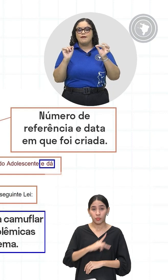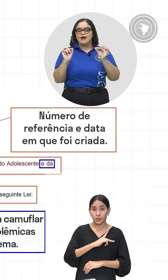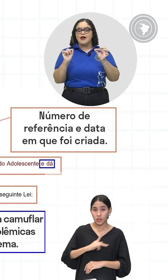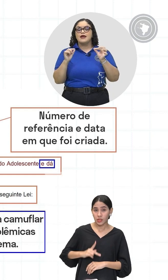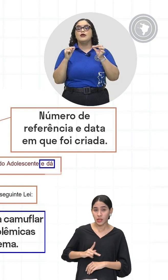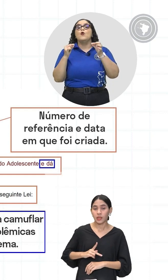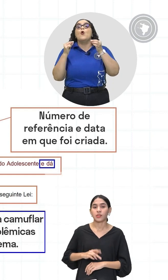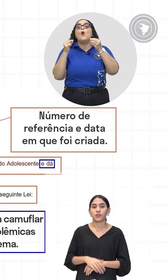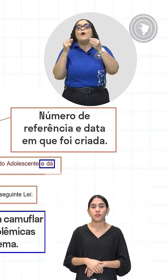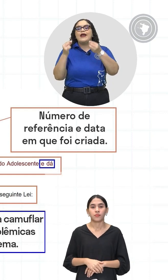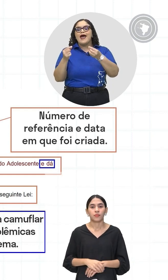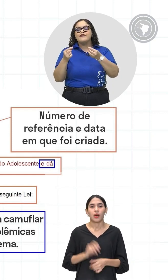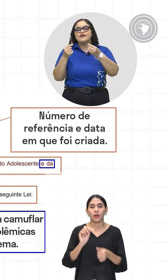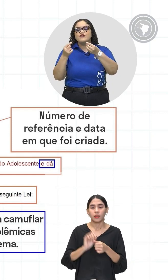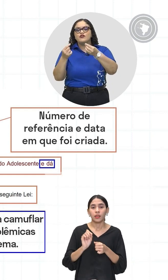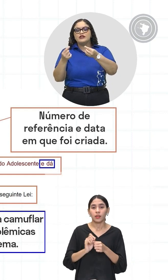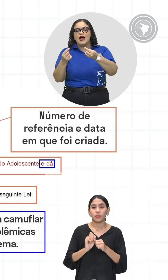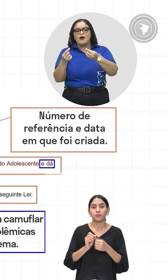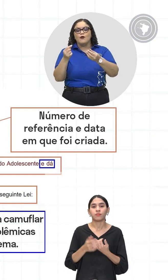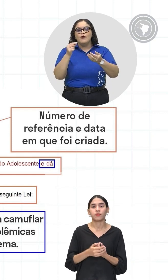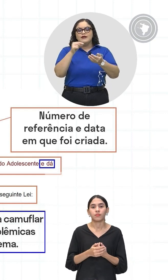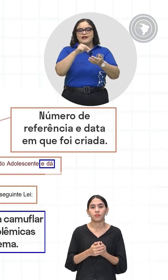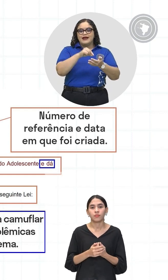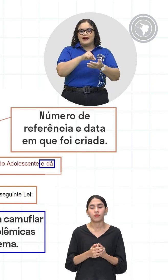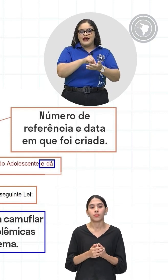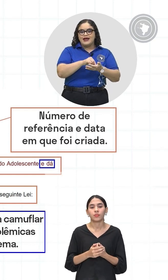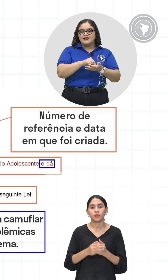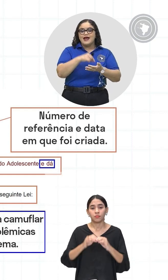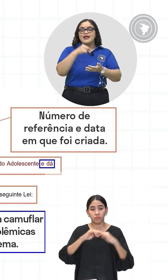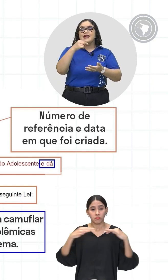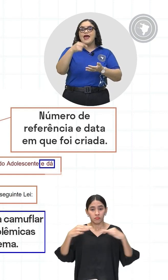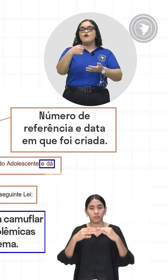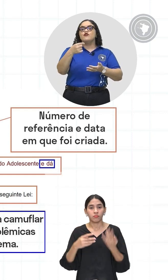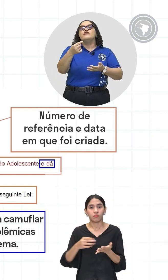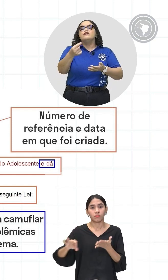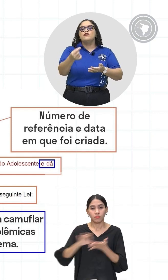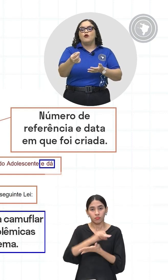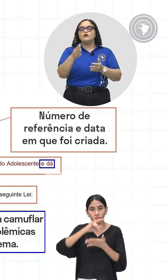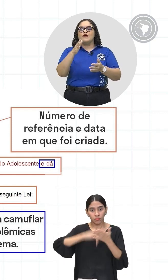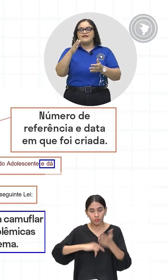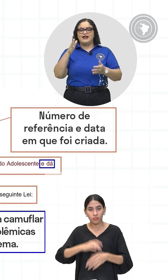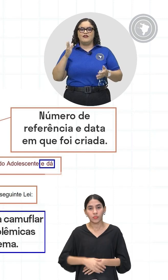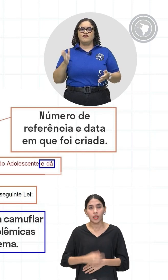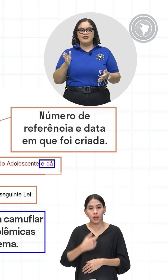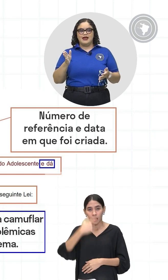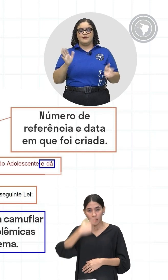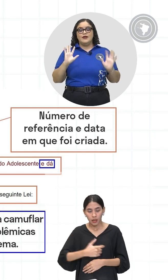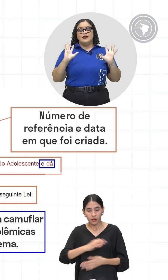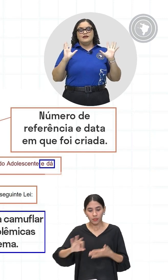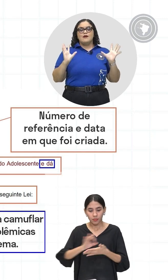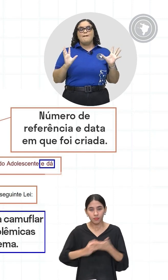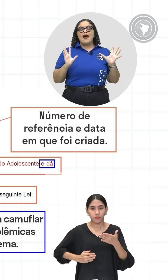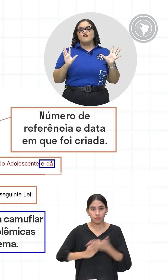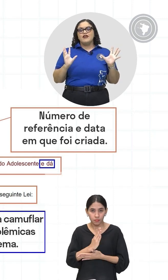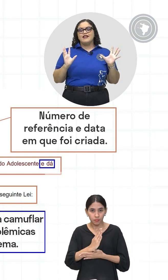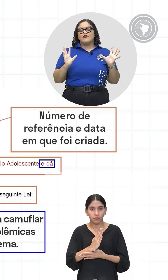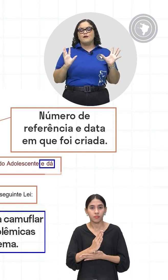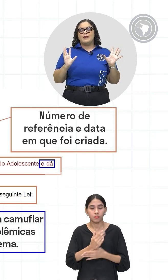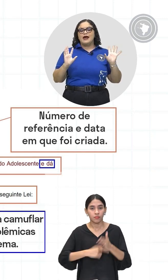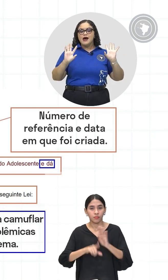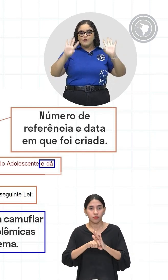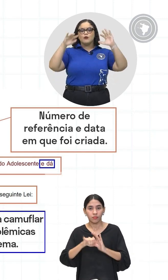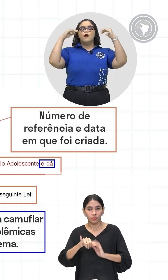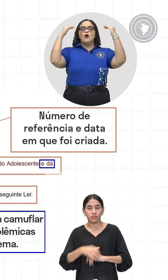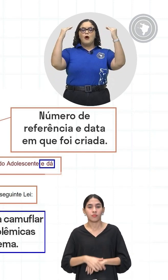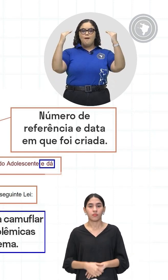faço saber que o Congresso Nacional decreta e eu sanciono a seguinte lei. Então, a partir